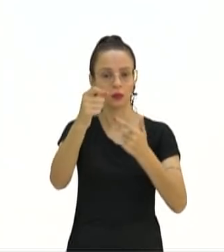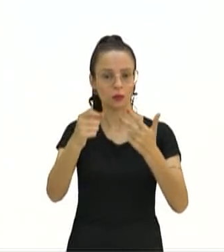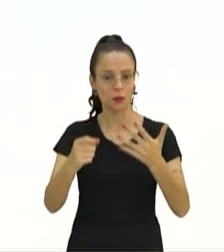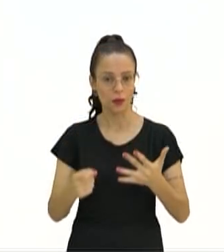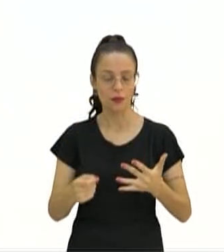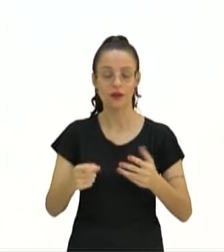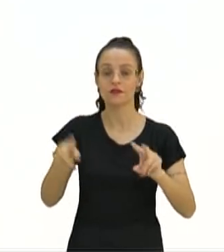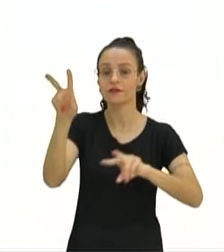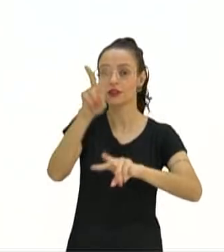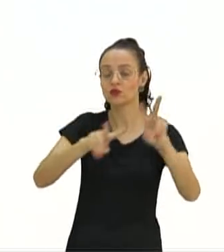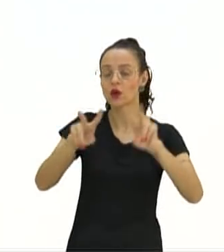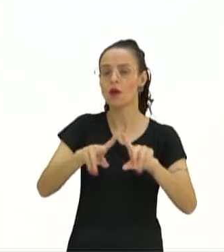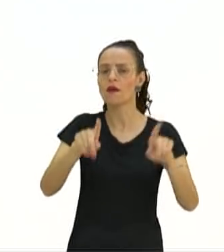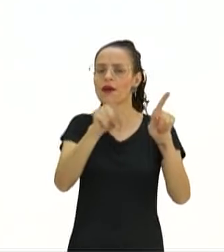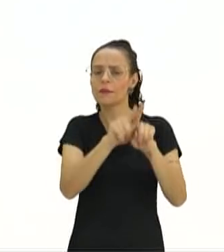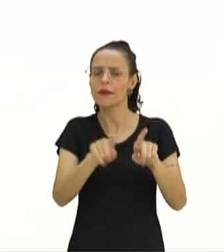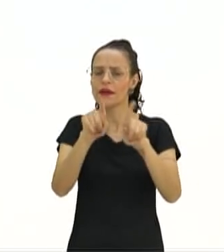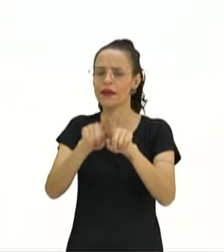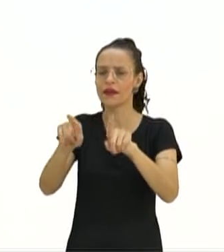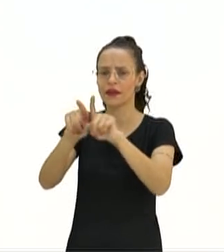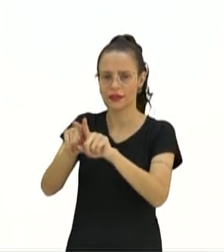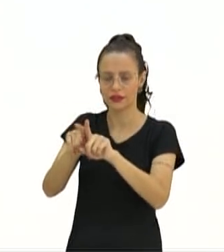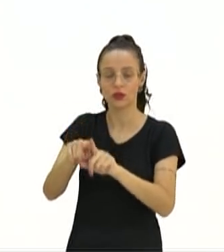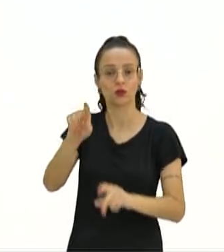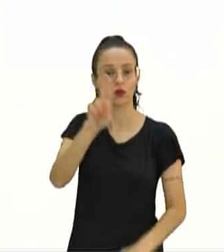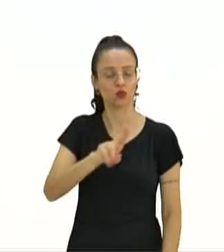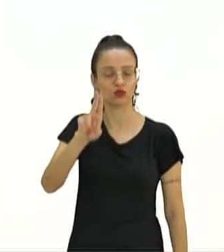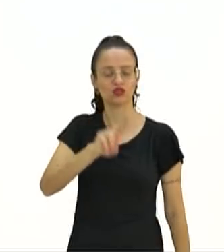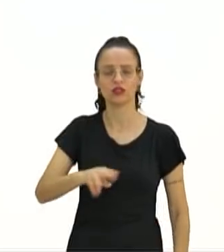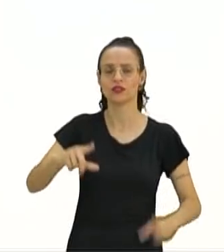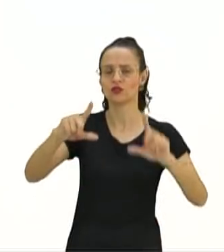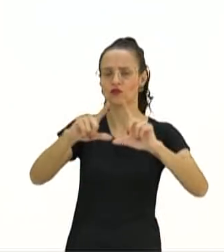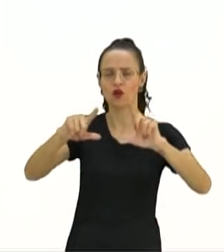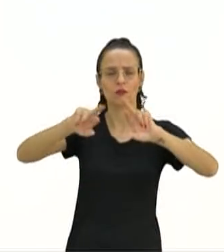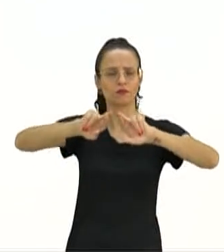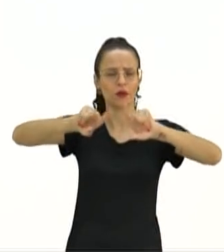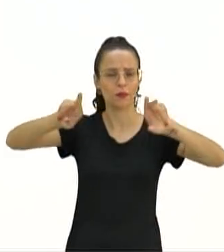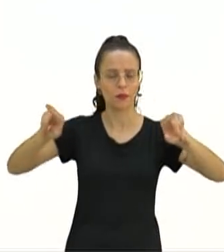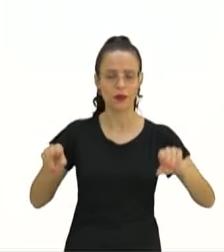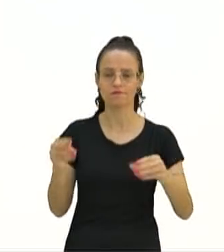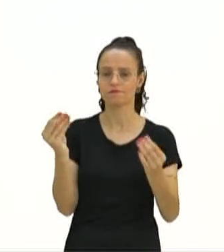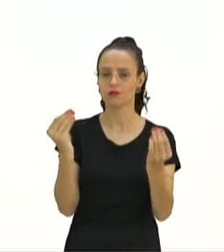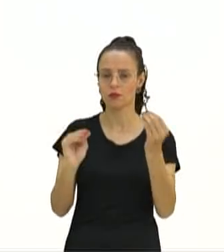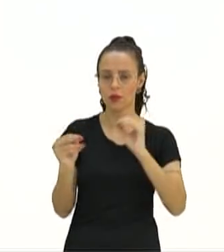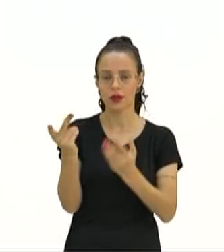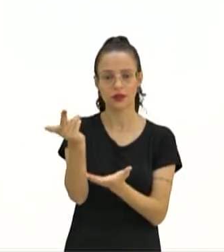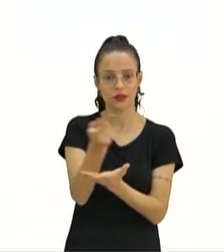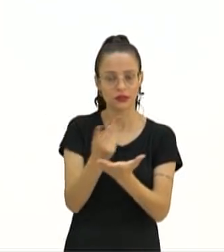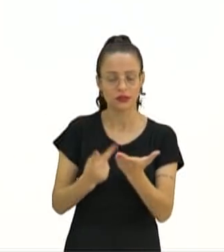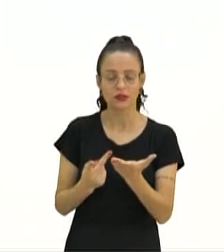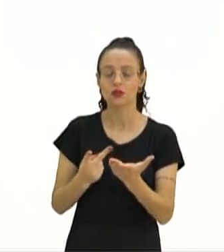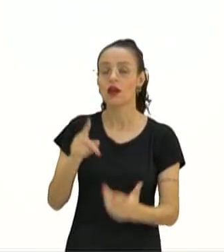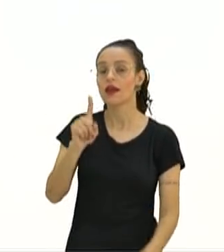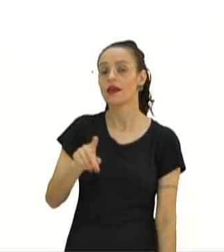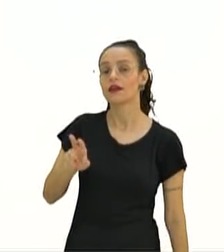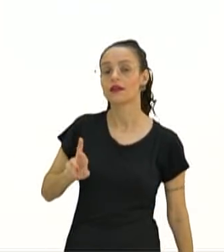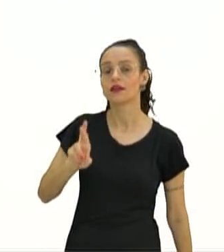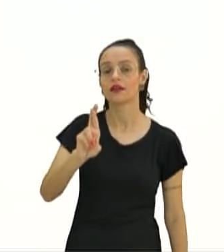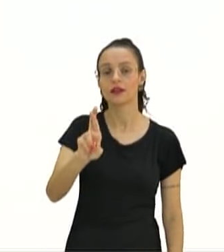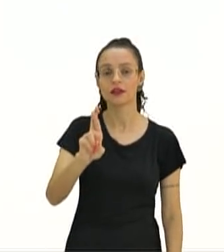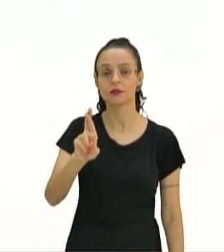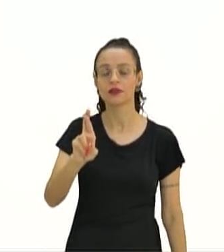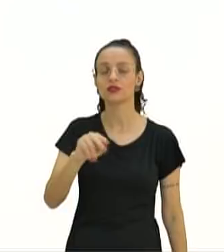se repetem. Utilizam formas geométricas na composição dos desenhos, que são representações